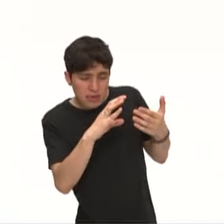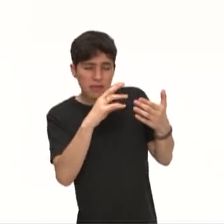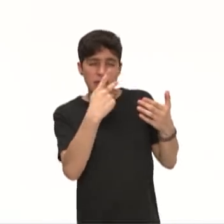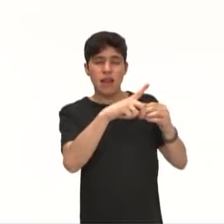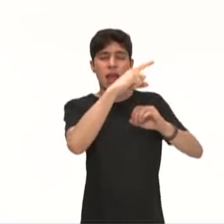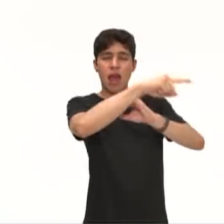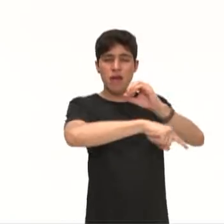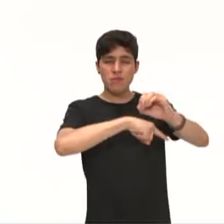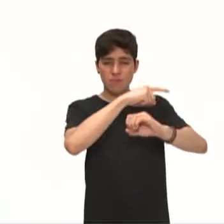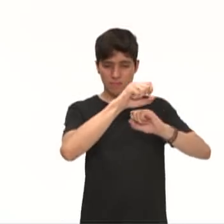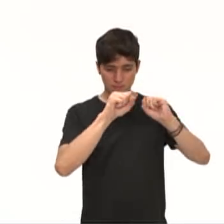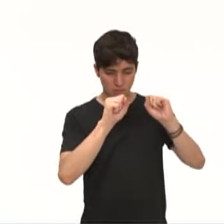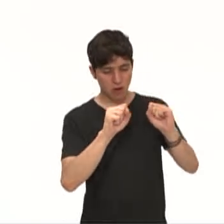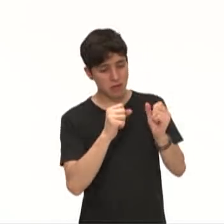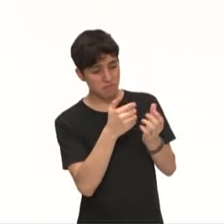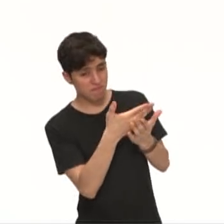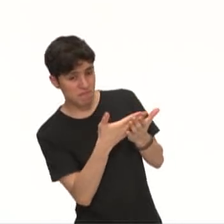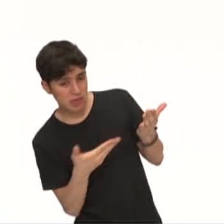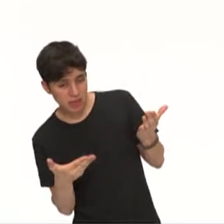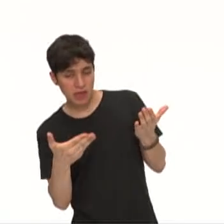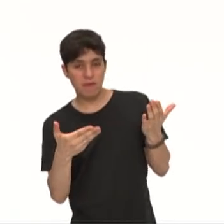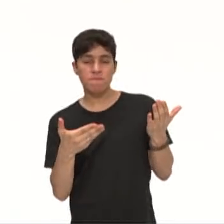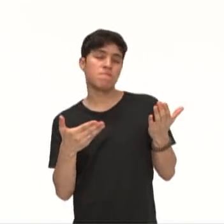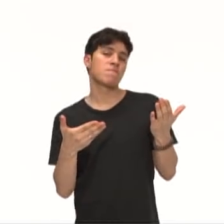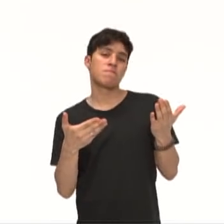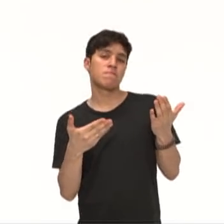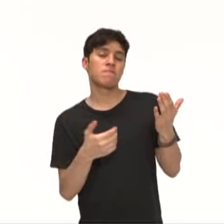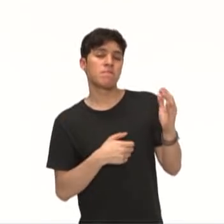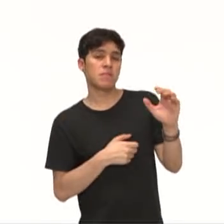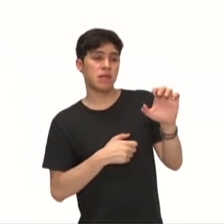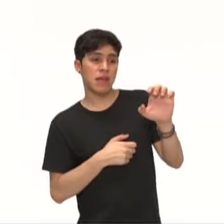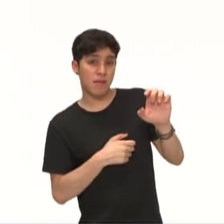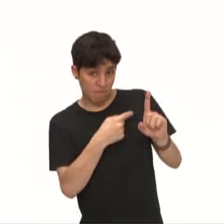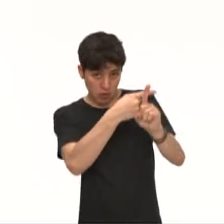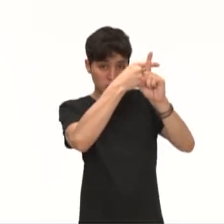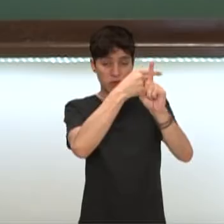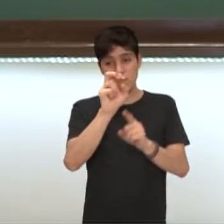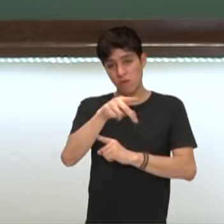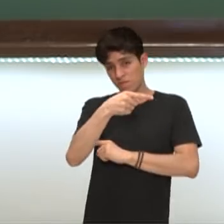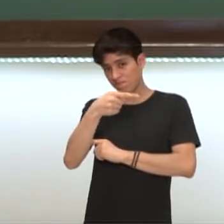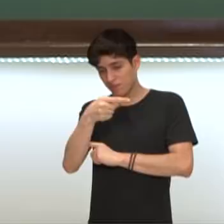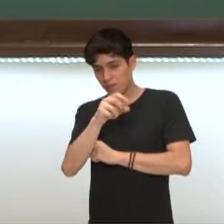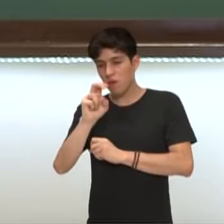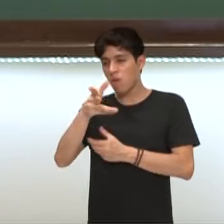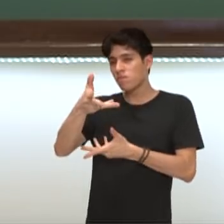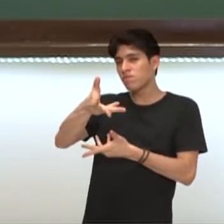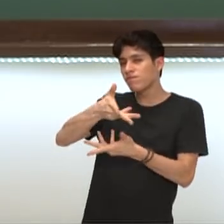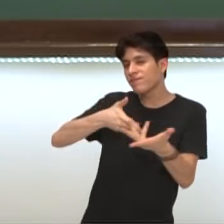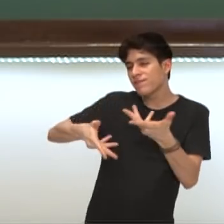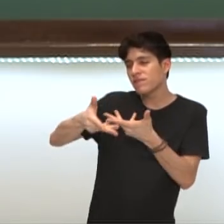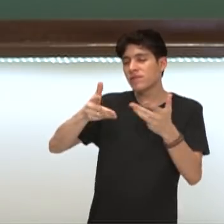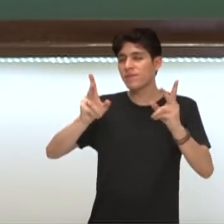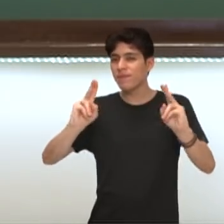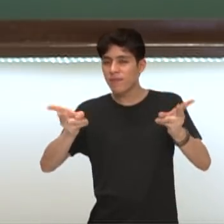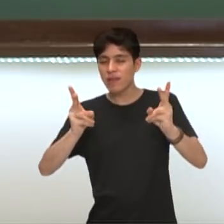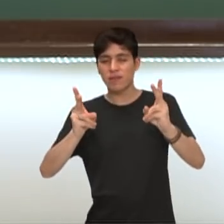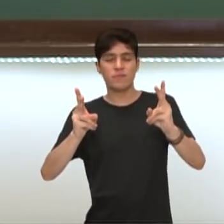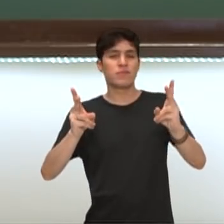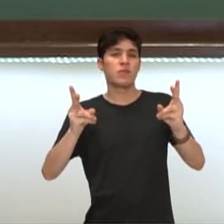átomos, eles podem perder ou ganhar elétrons numa situação, ou ainda compartilhar esses mesmos